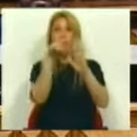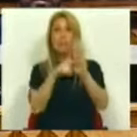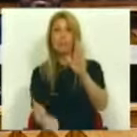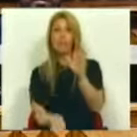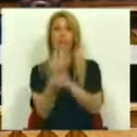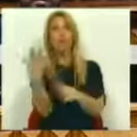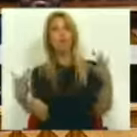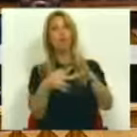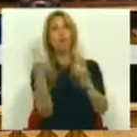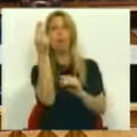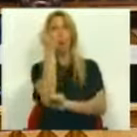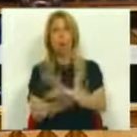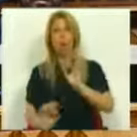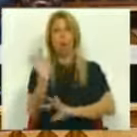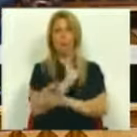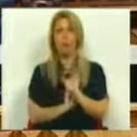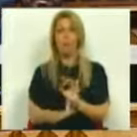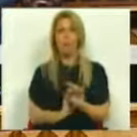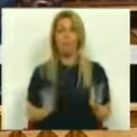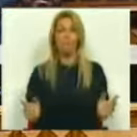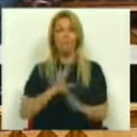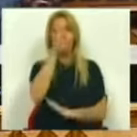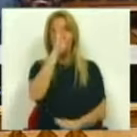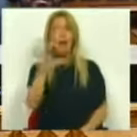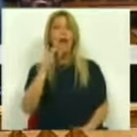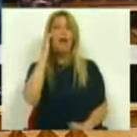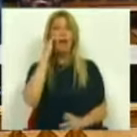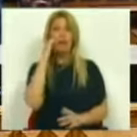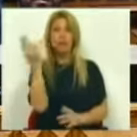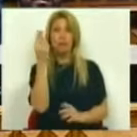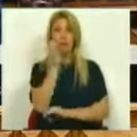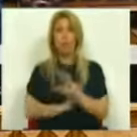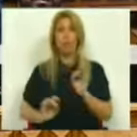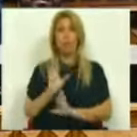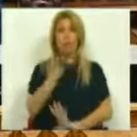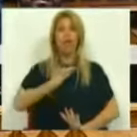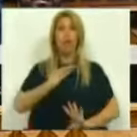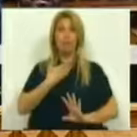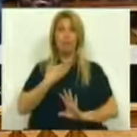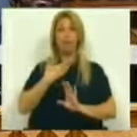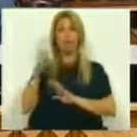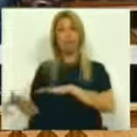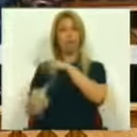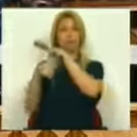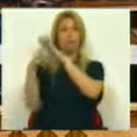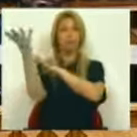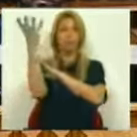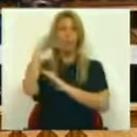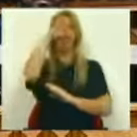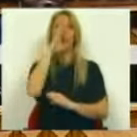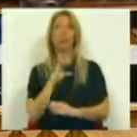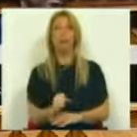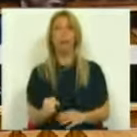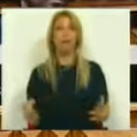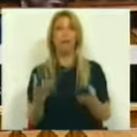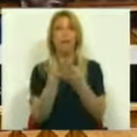União Europeia. Bem sabemos que a crise que assola a economia europeia e as dívidas soberanas dos Estados não se